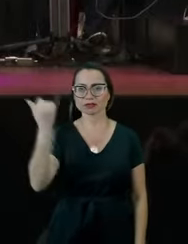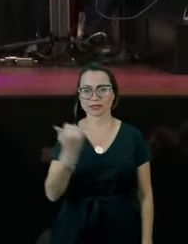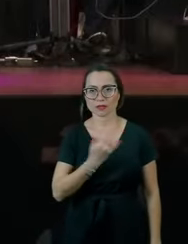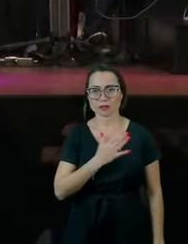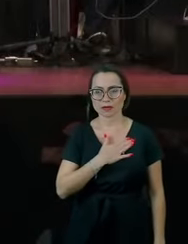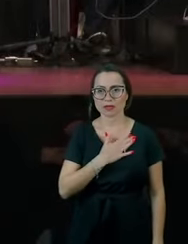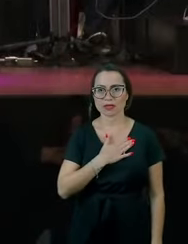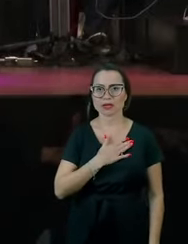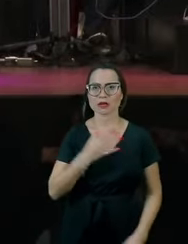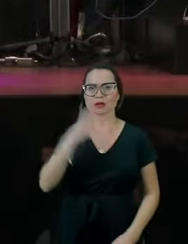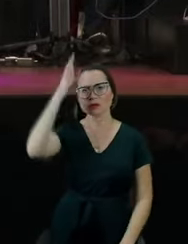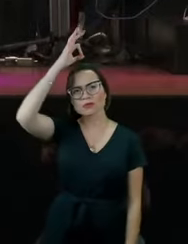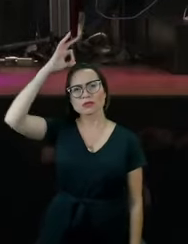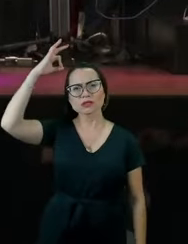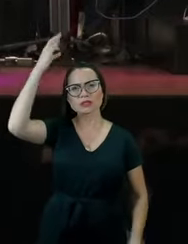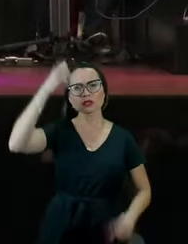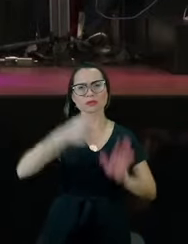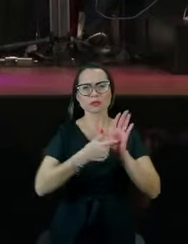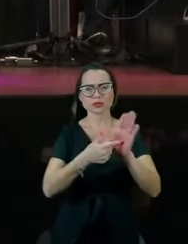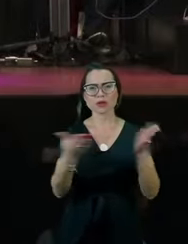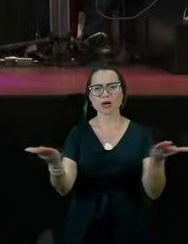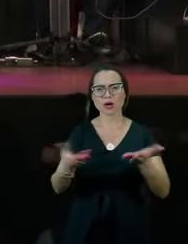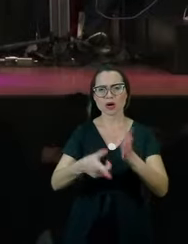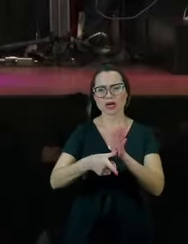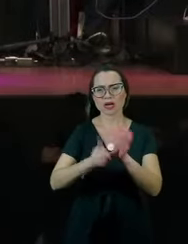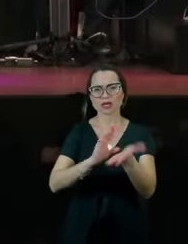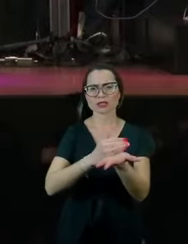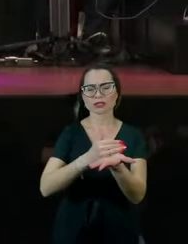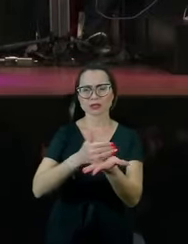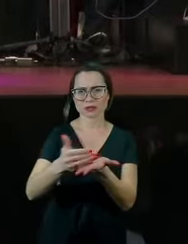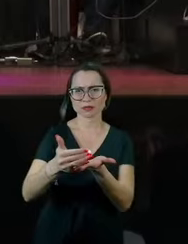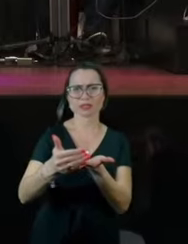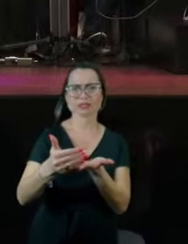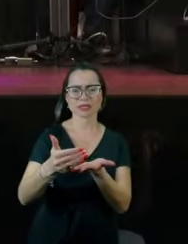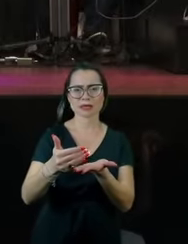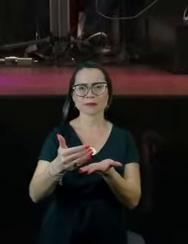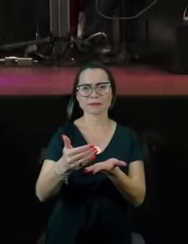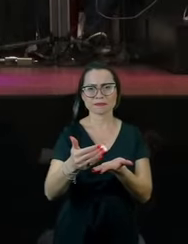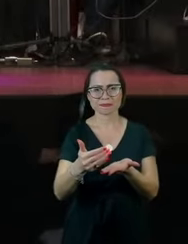mostrou isso agora, antes de começar.